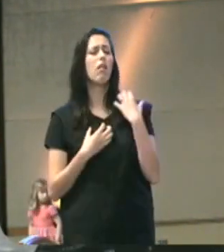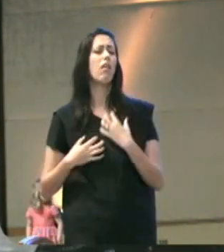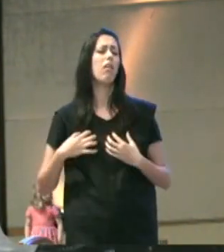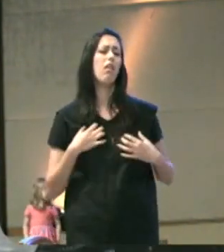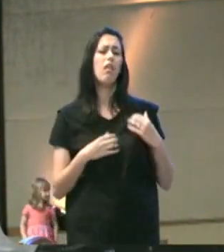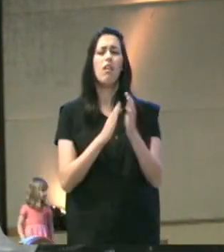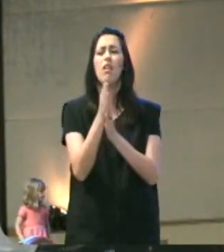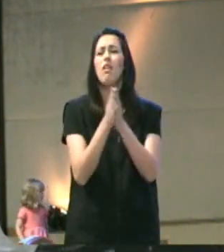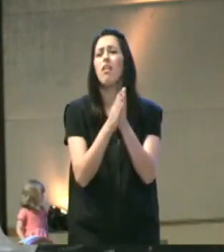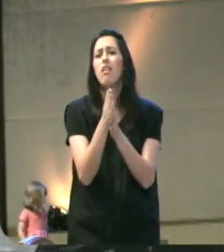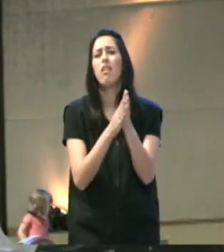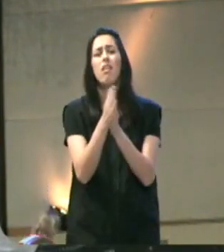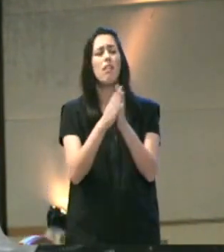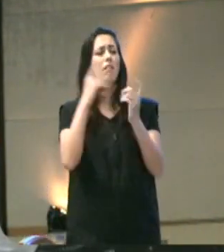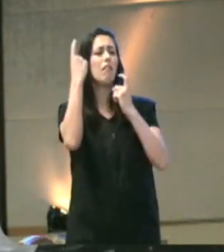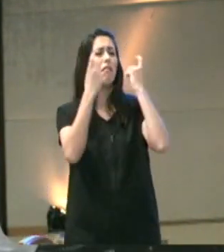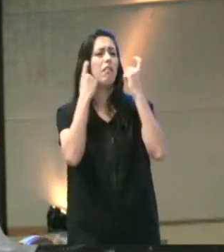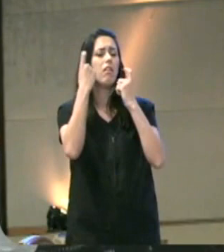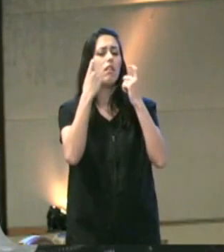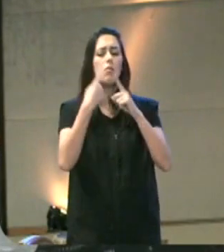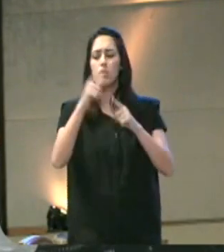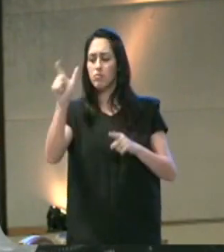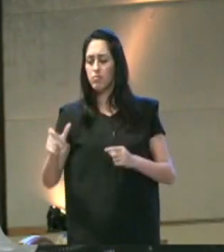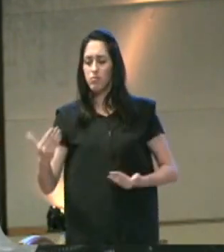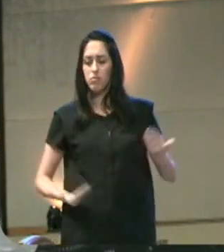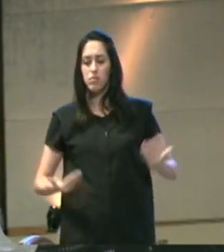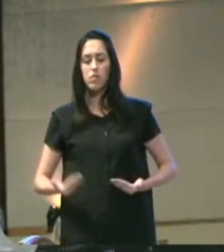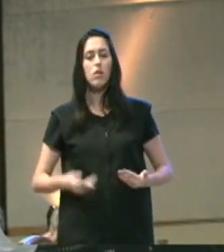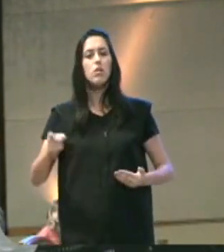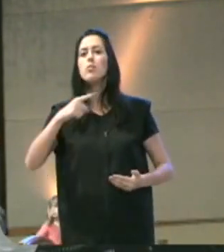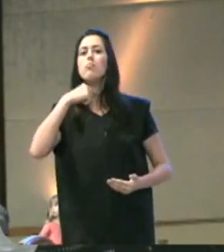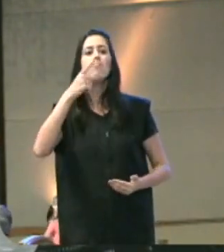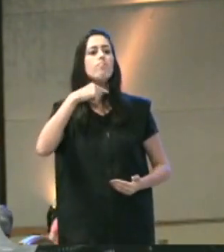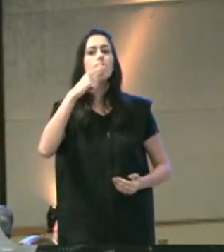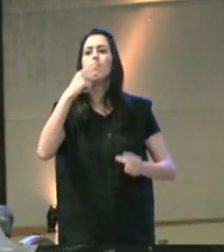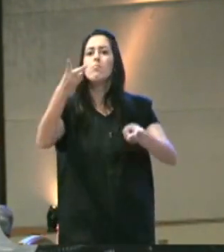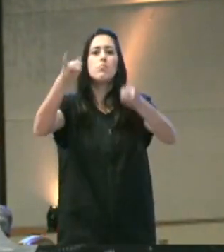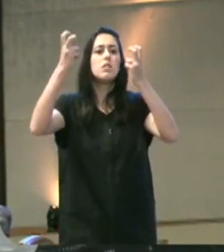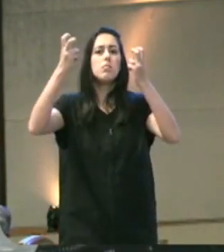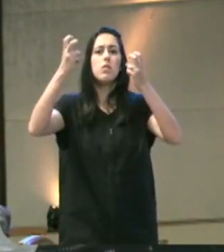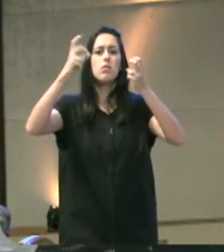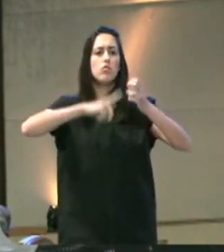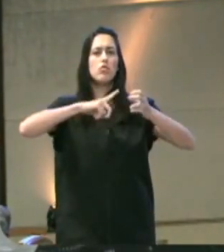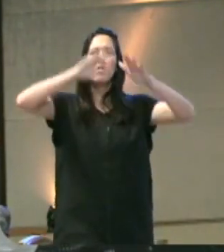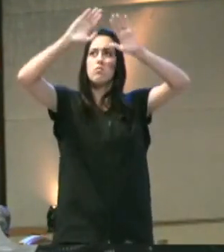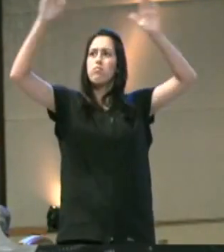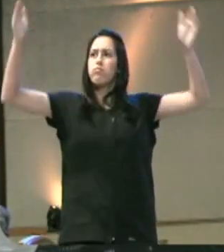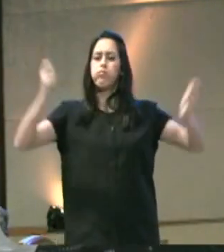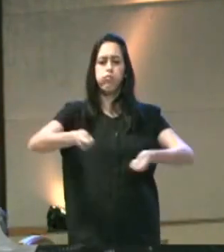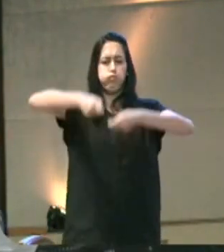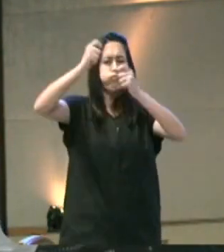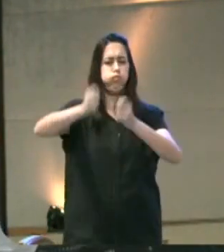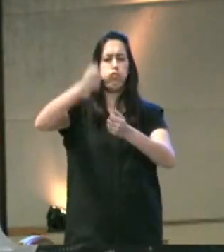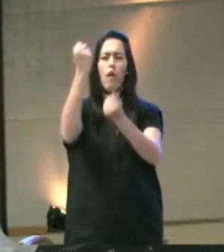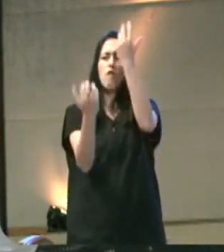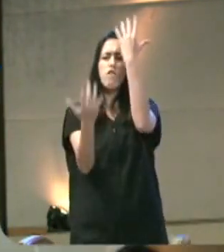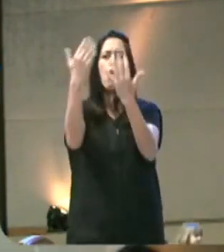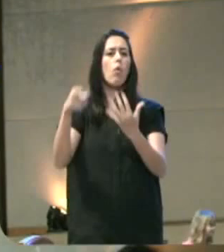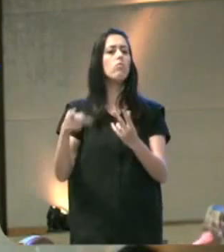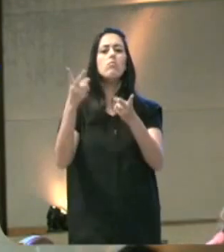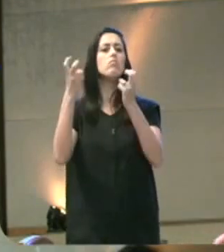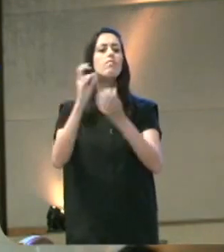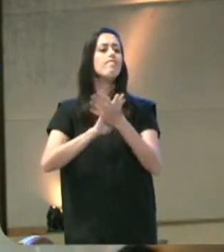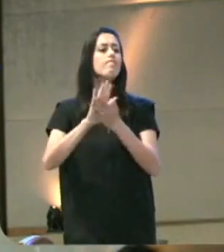porque ele não era capaz de discernir as carruagens de fogo que já estavam ao redor de Eliseu. E às